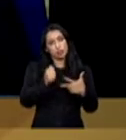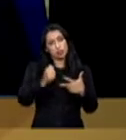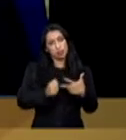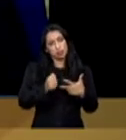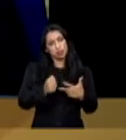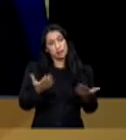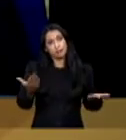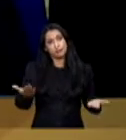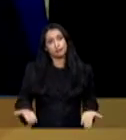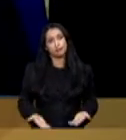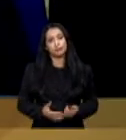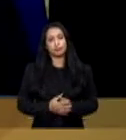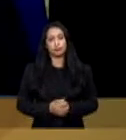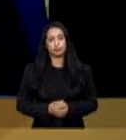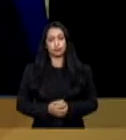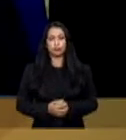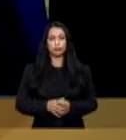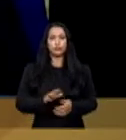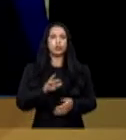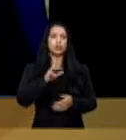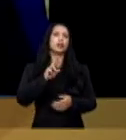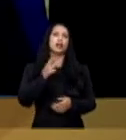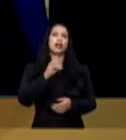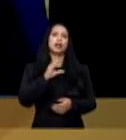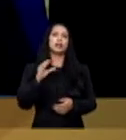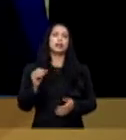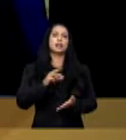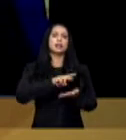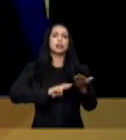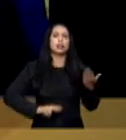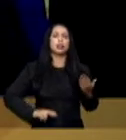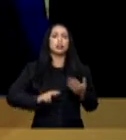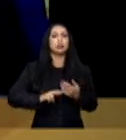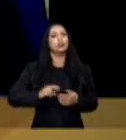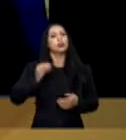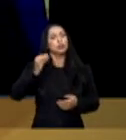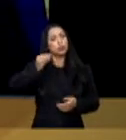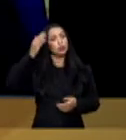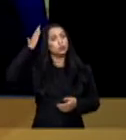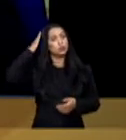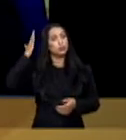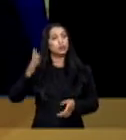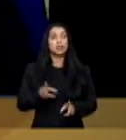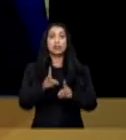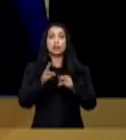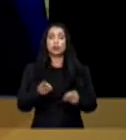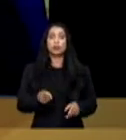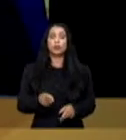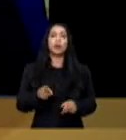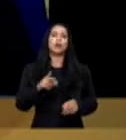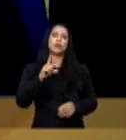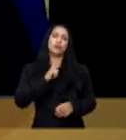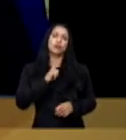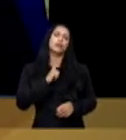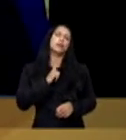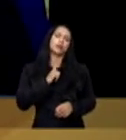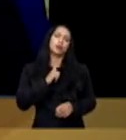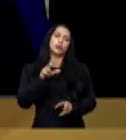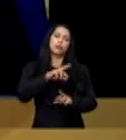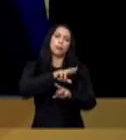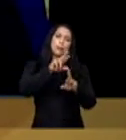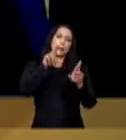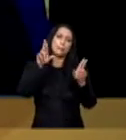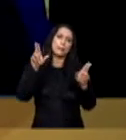HC 107.583, relator eminente ministro Luiz Fux. O mesmo foi decidido diversos outros